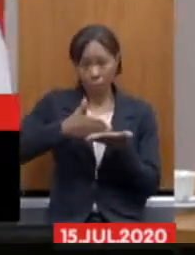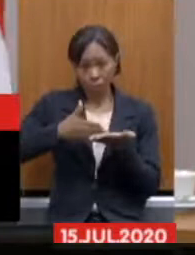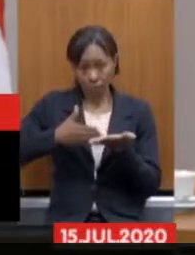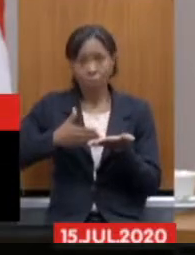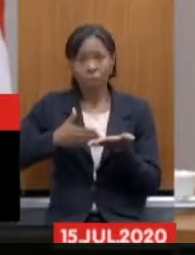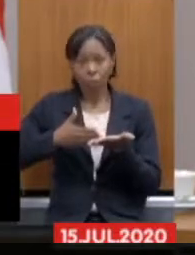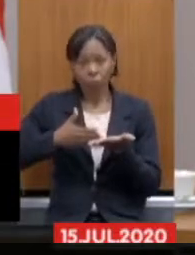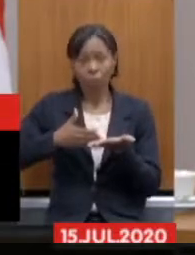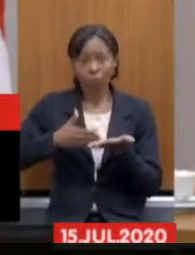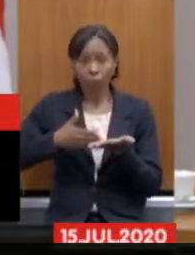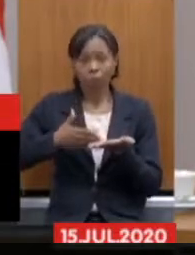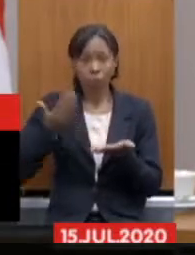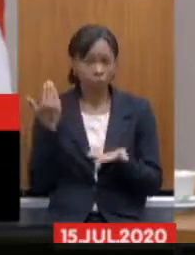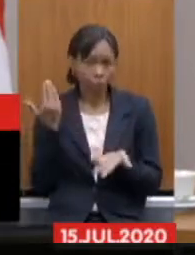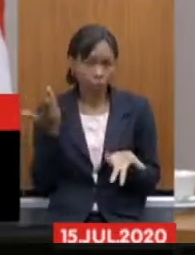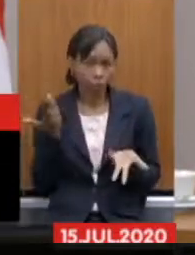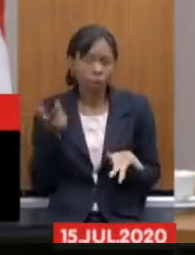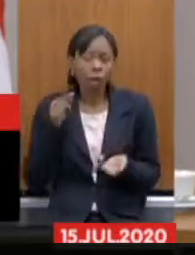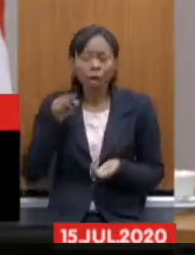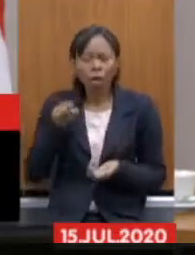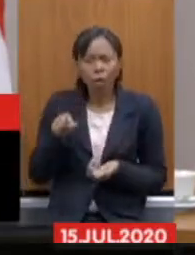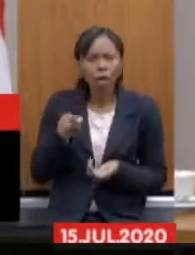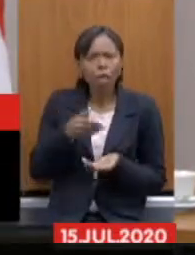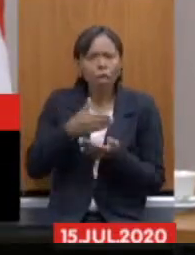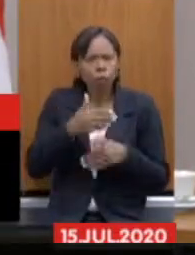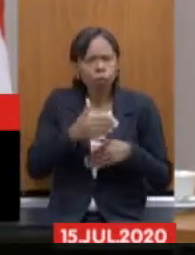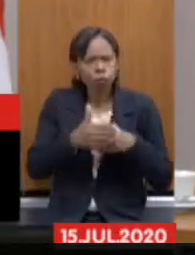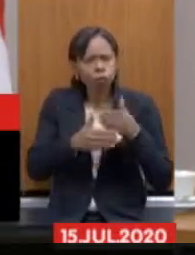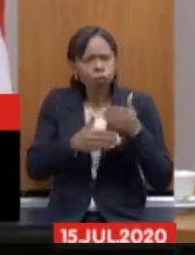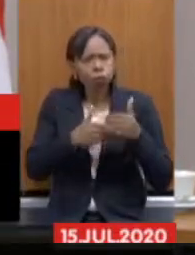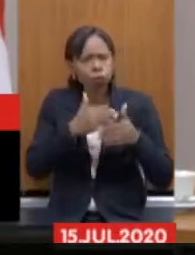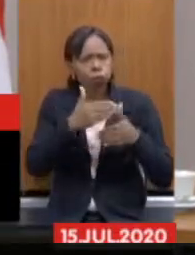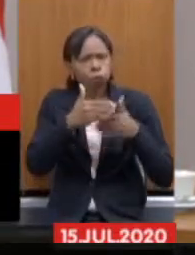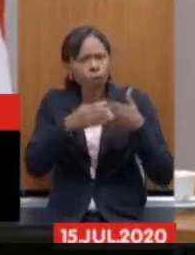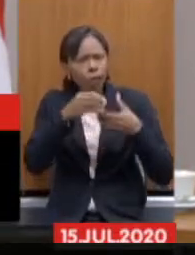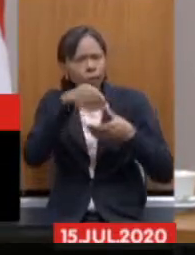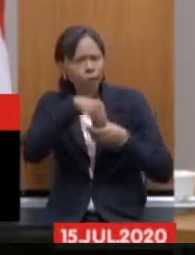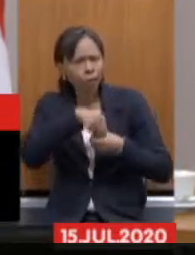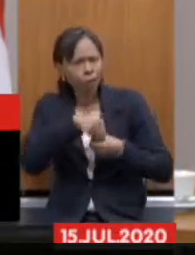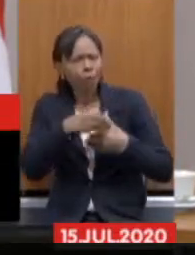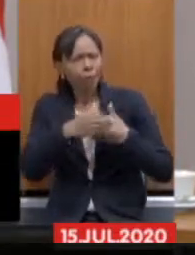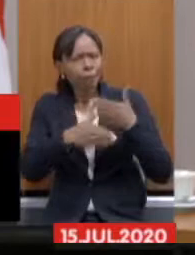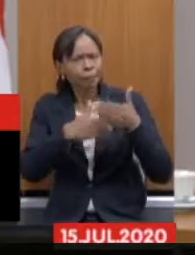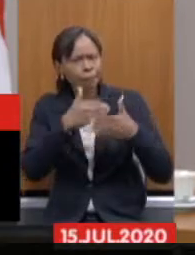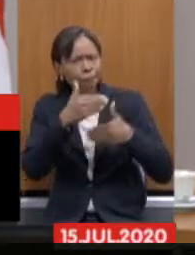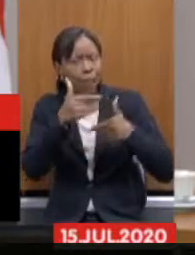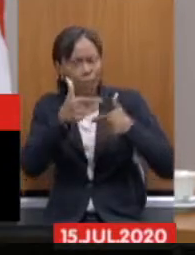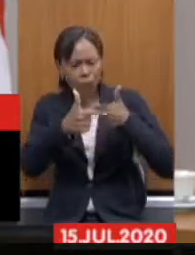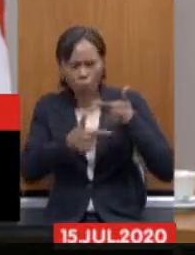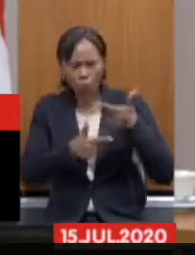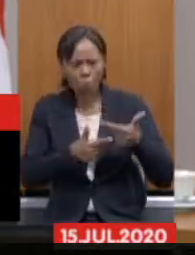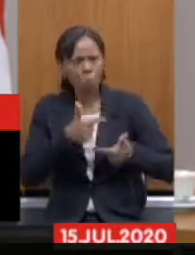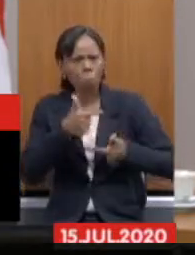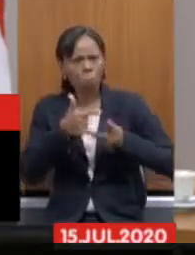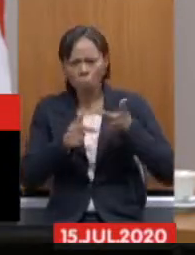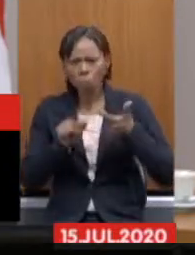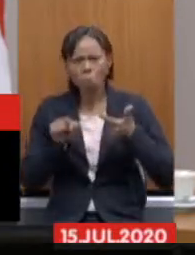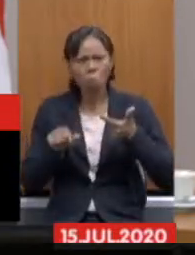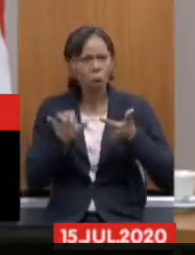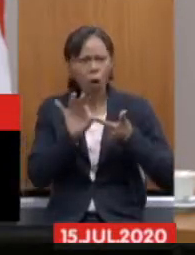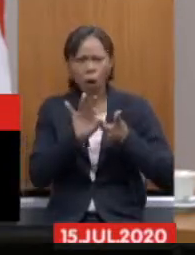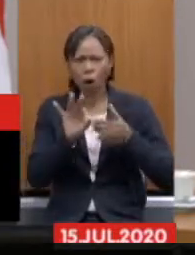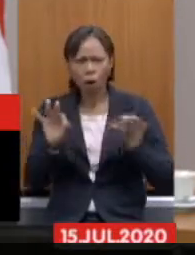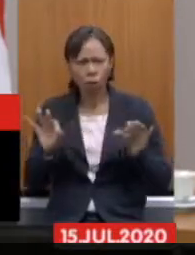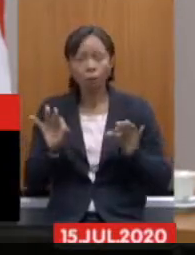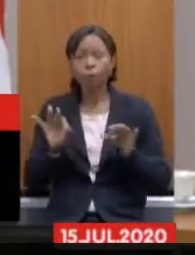salário mínimo e ele fez carreira dentro do órgão e sempre prestando um excelente trabalho se